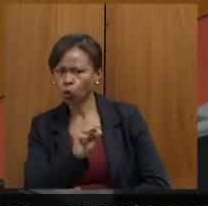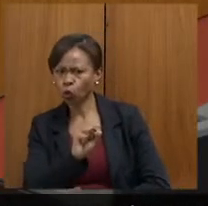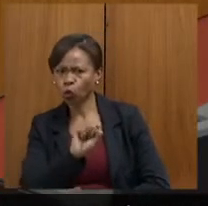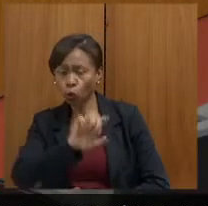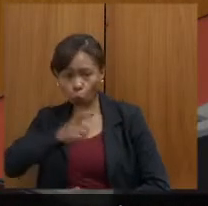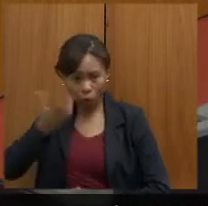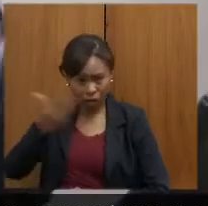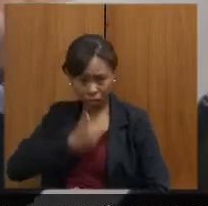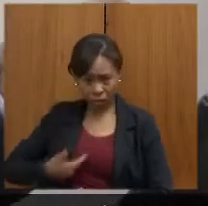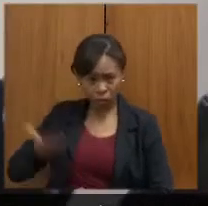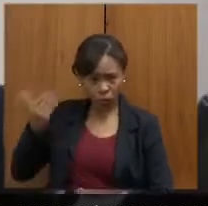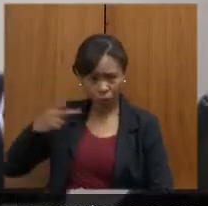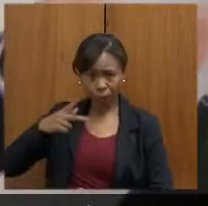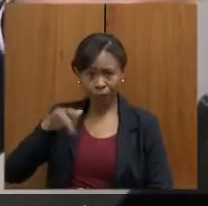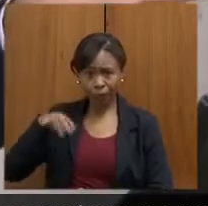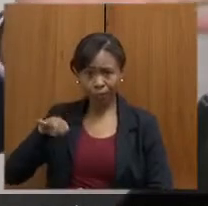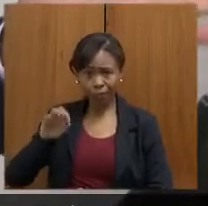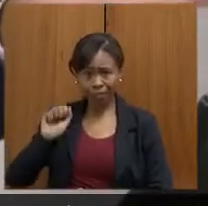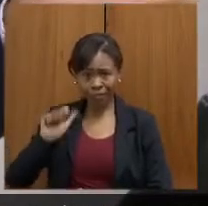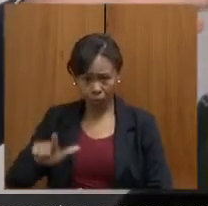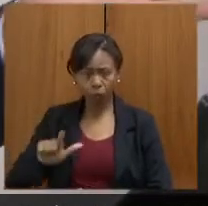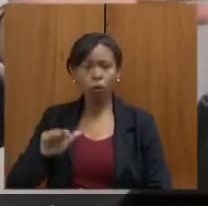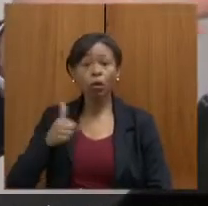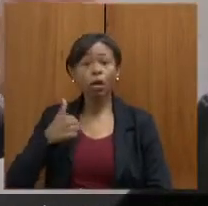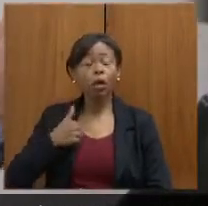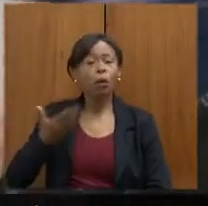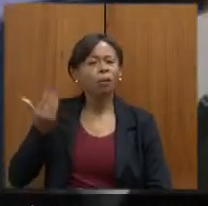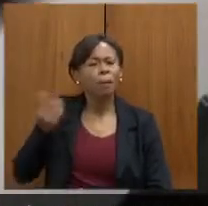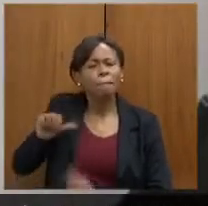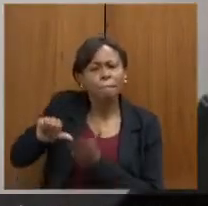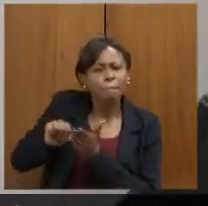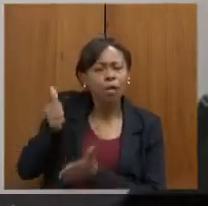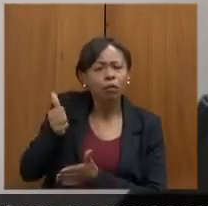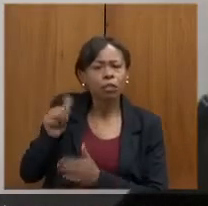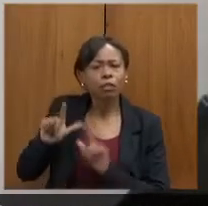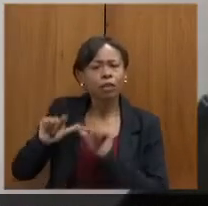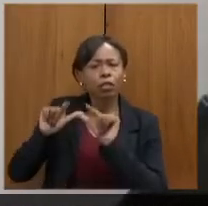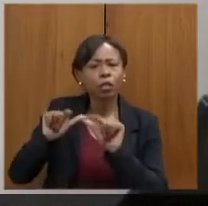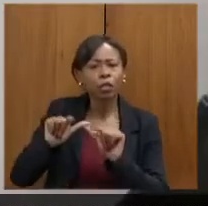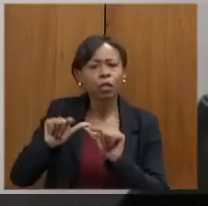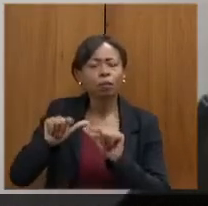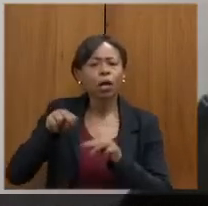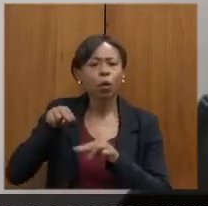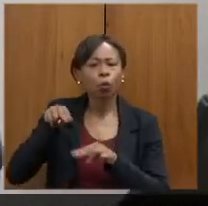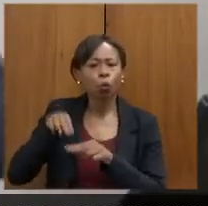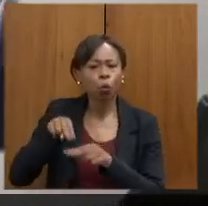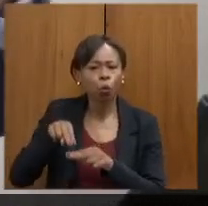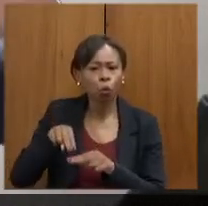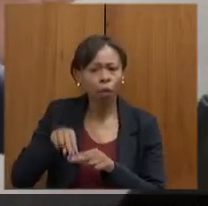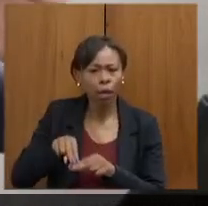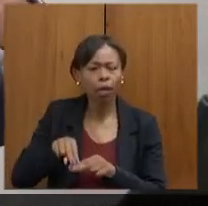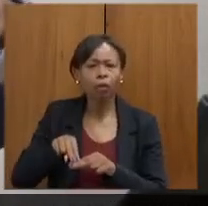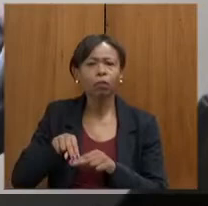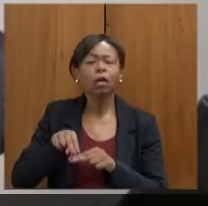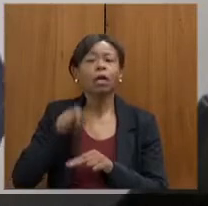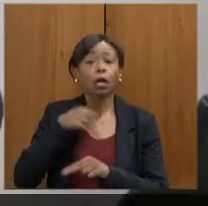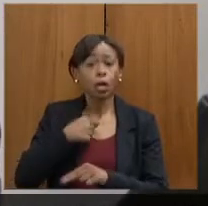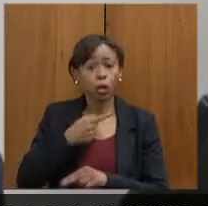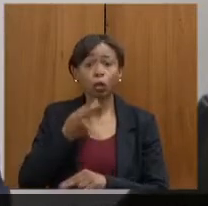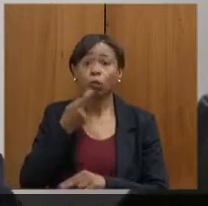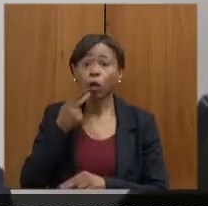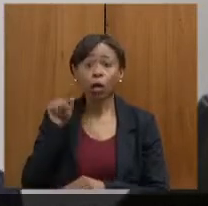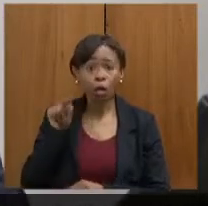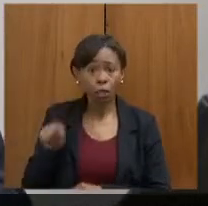Decreto que na primeira viagem que eu fiz com o governo a Uberaba Líder é eu coloquei lá pa da